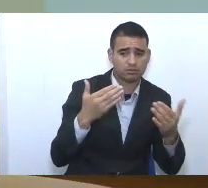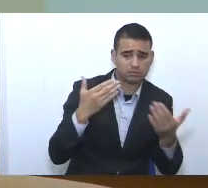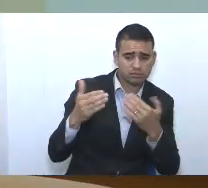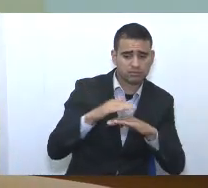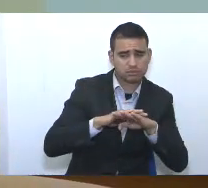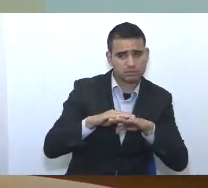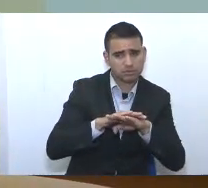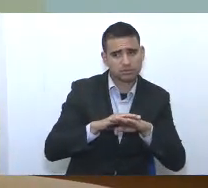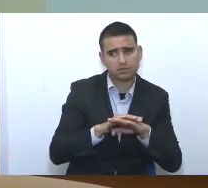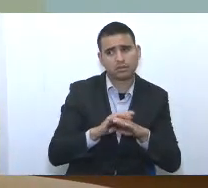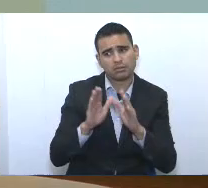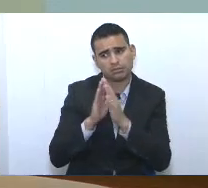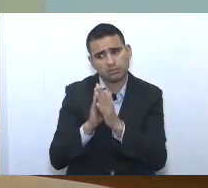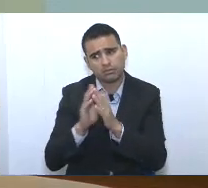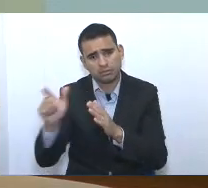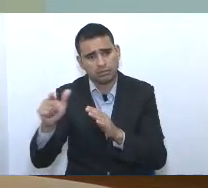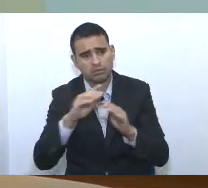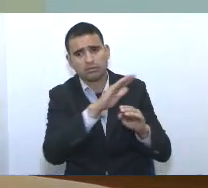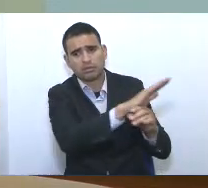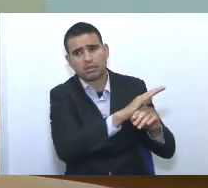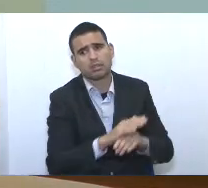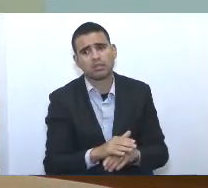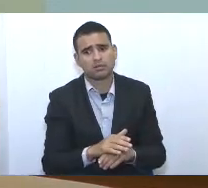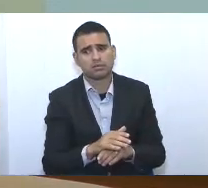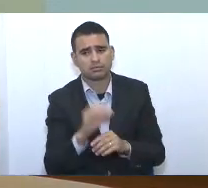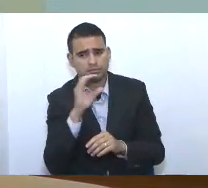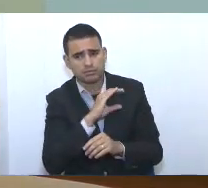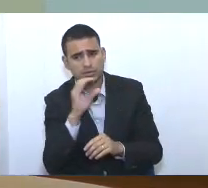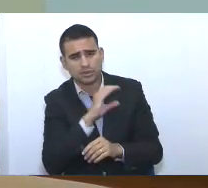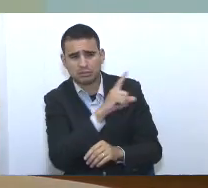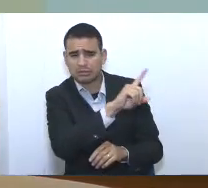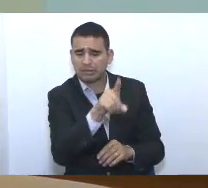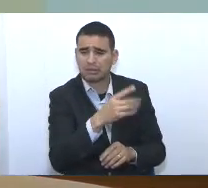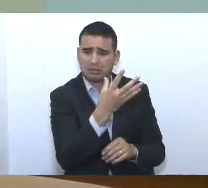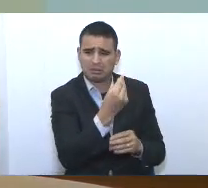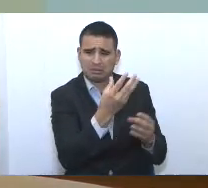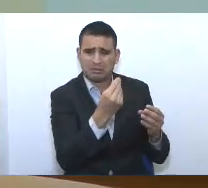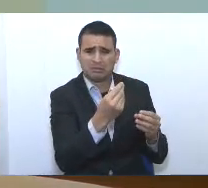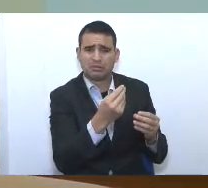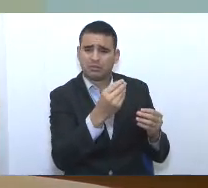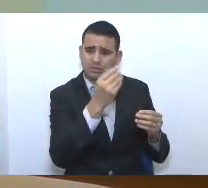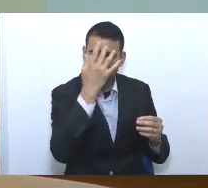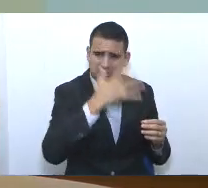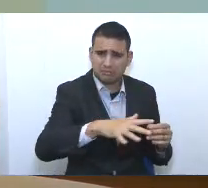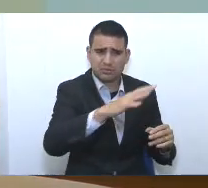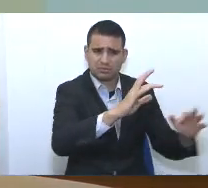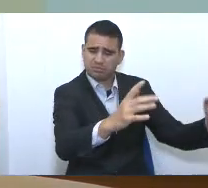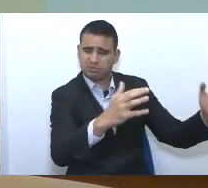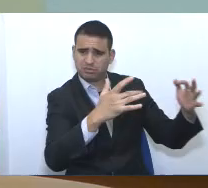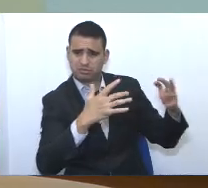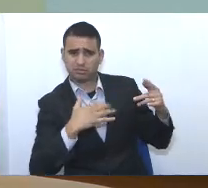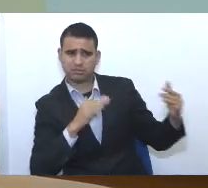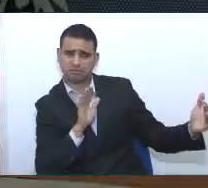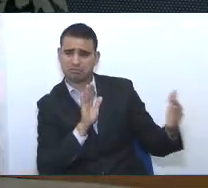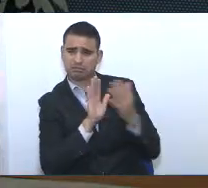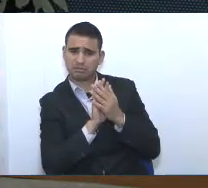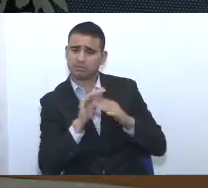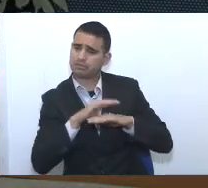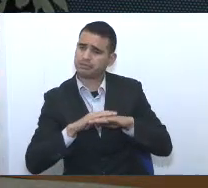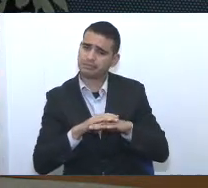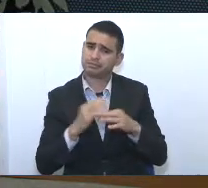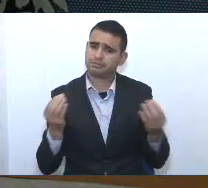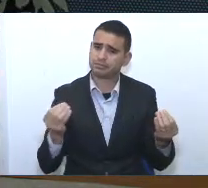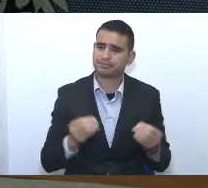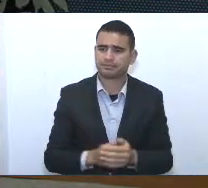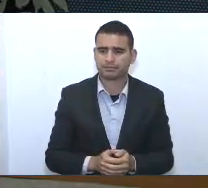pudesse agilizar isso no SAI para nós, são muitas pessoas que estão me procurando e estão enfrentando esse problema aí, tá bom? É